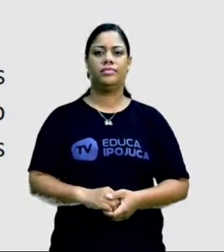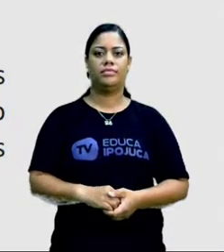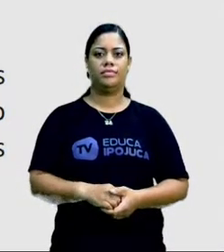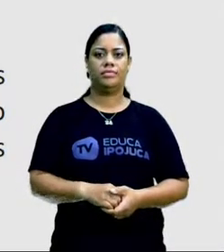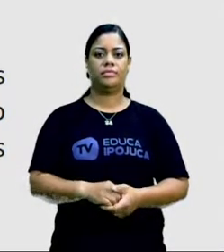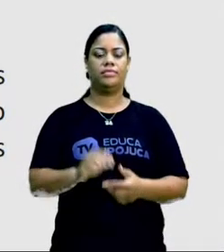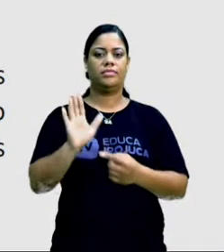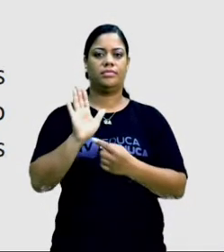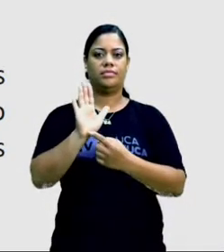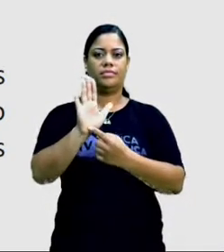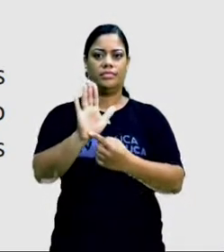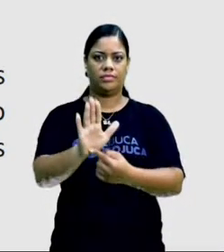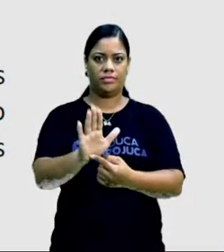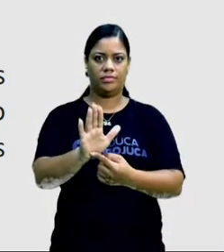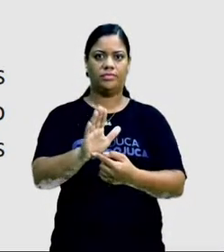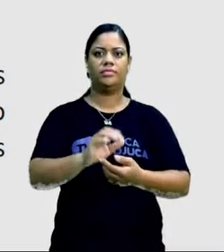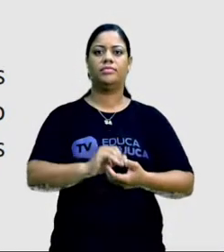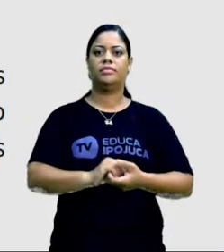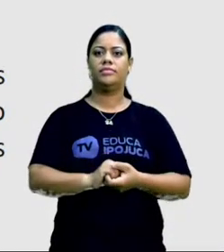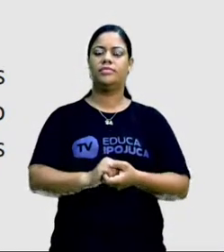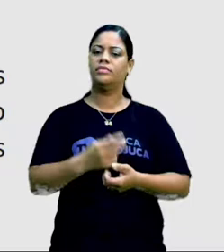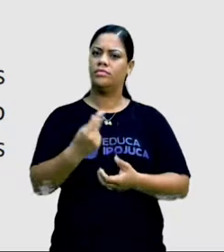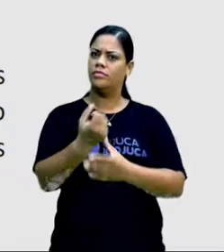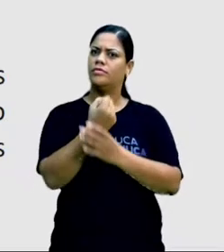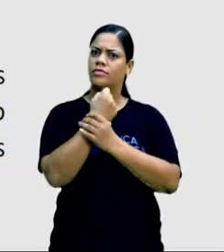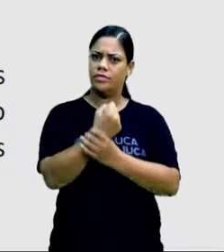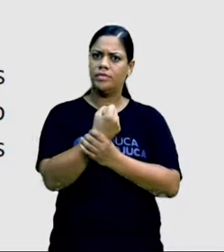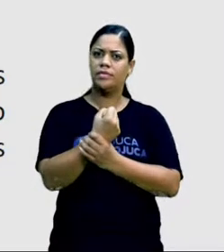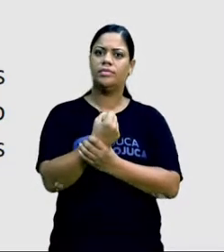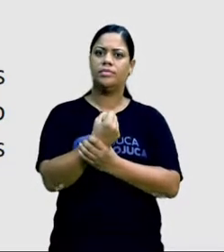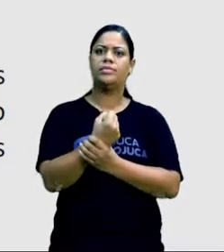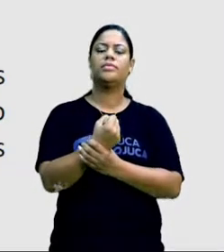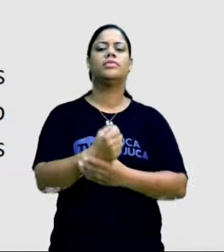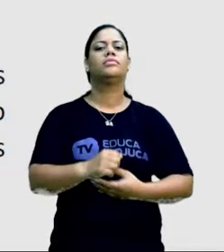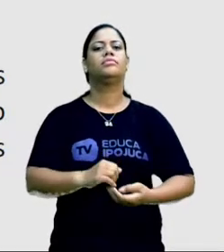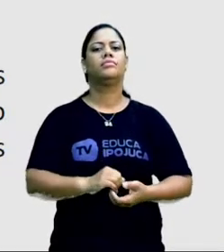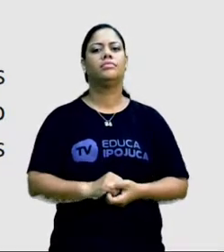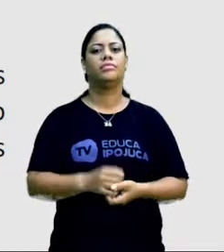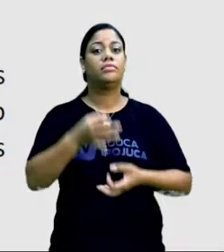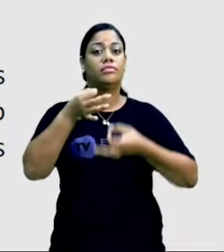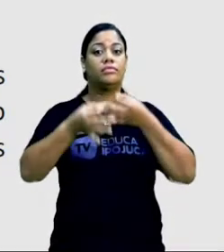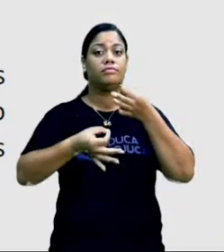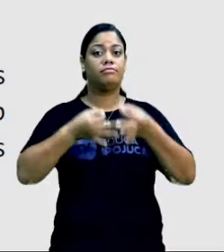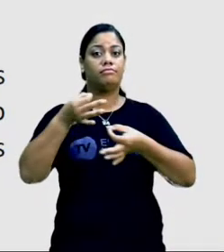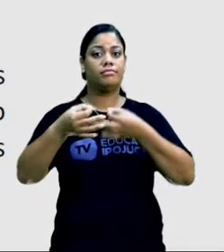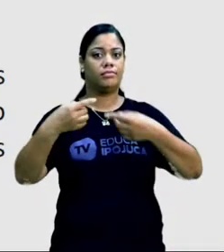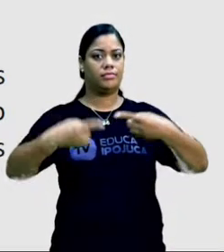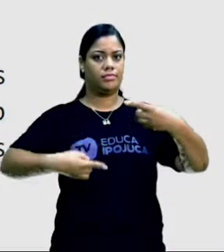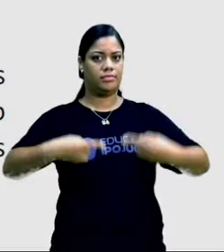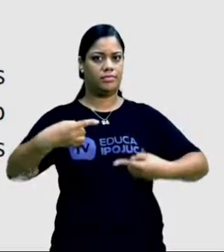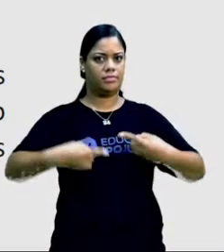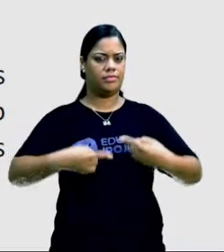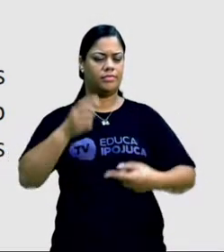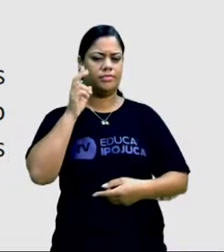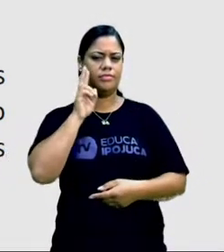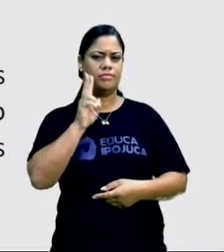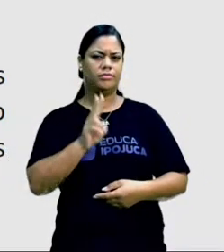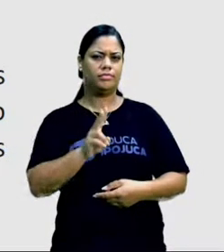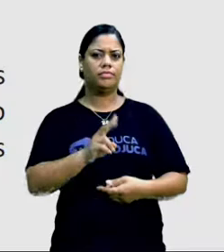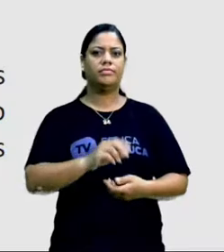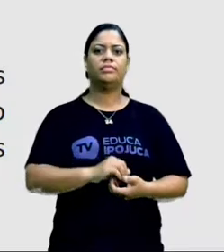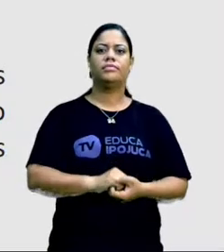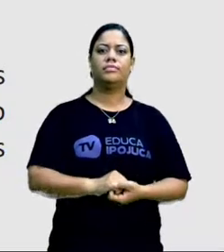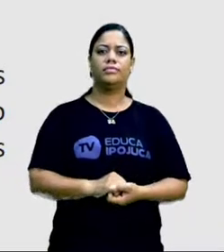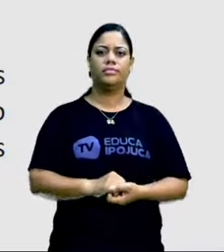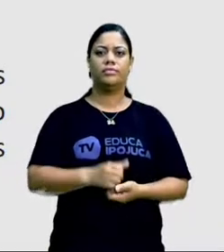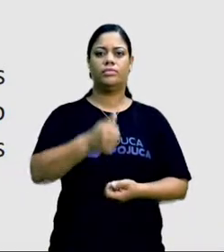Os itens que apresentam argumentos que sustentam, ou seja, movimento de sustentação, que de um ponto de vista